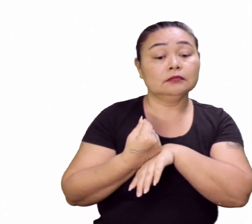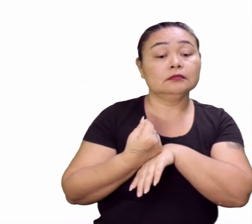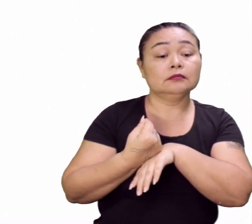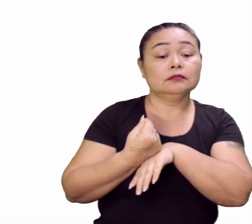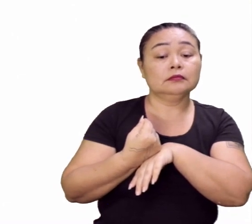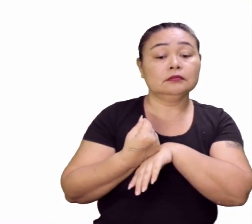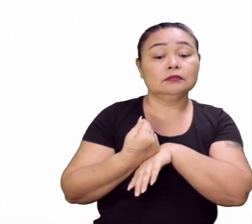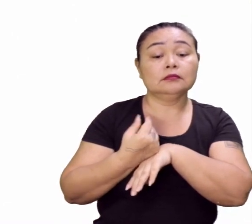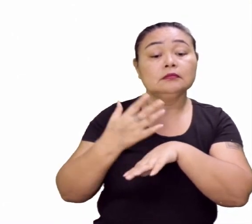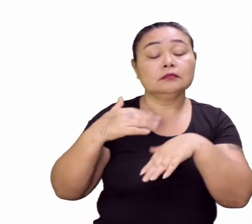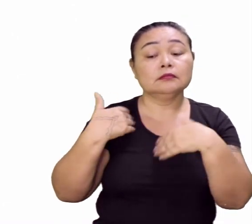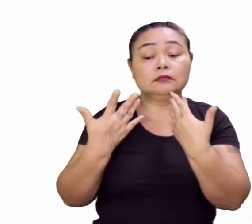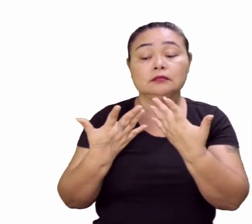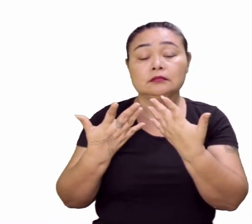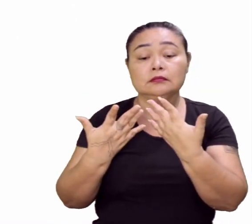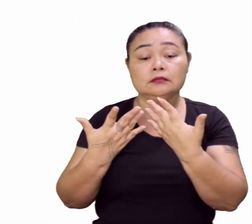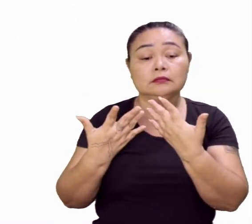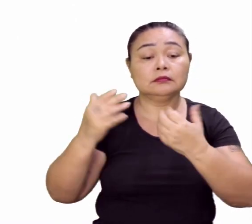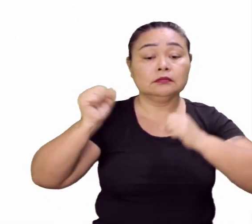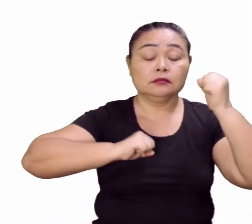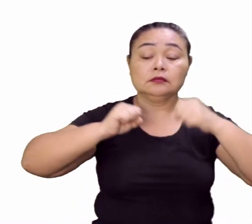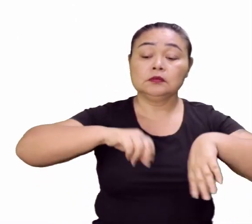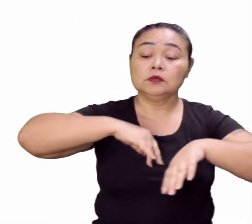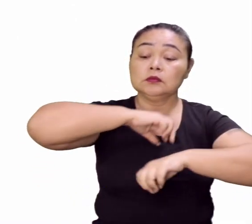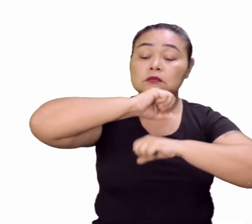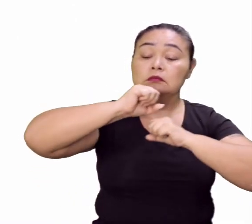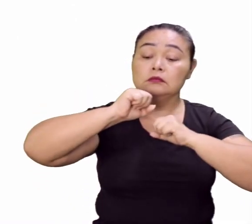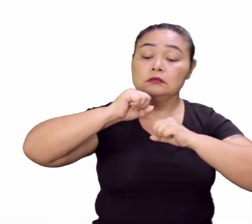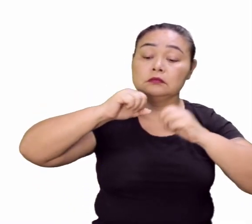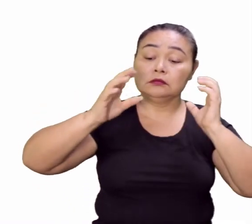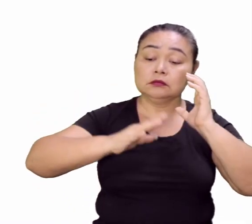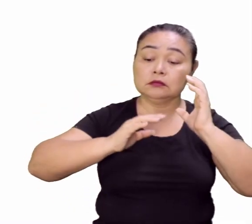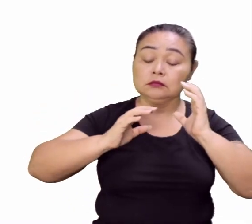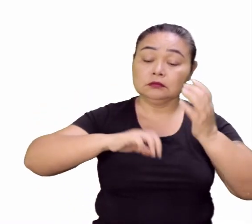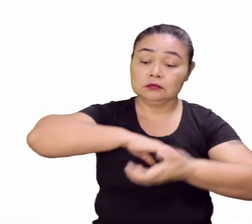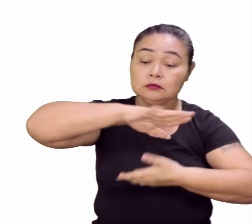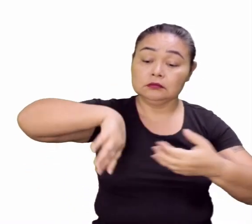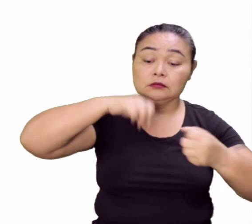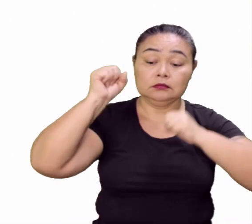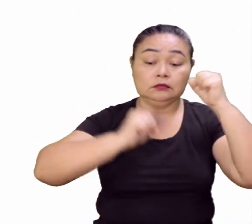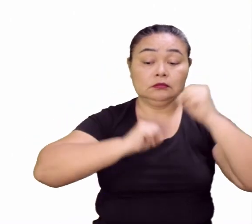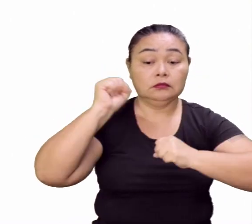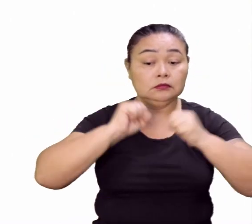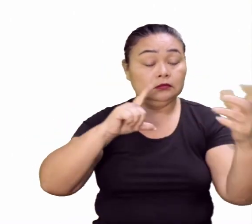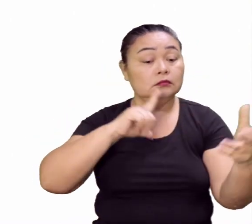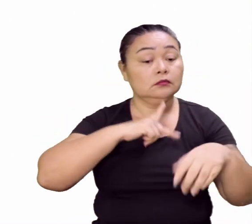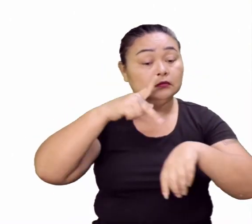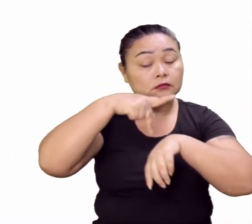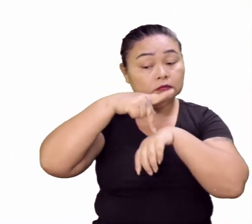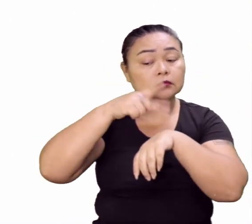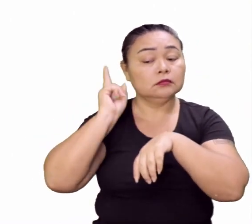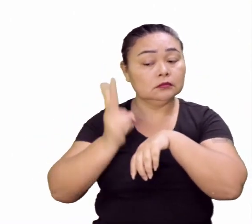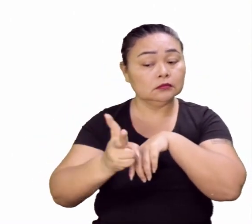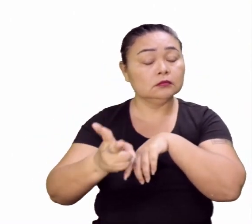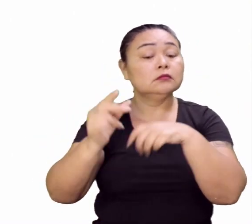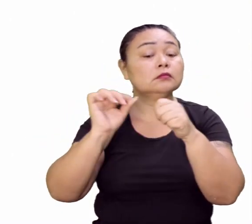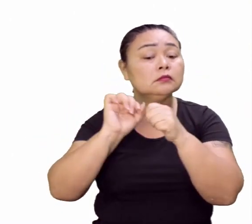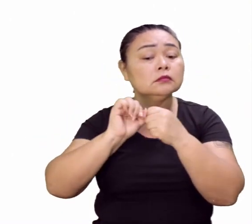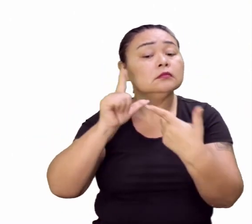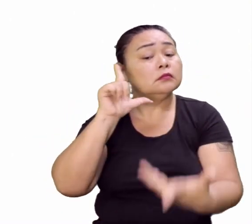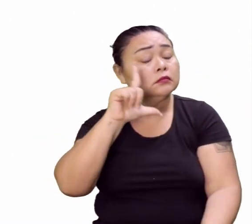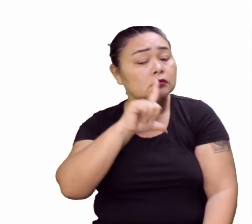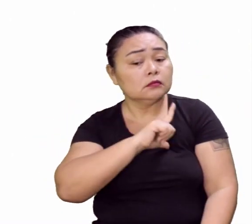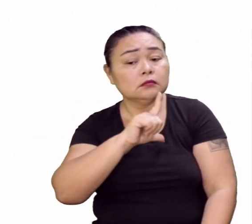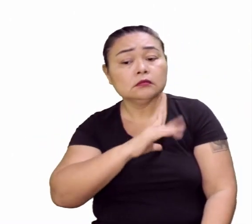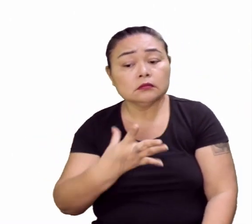nações. Então, a Revolução Industrial, galera, sempre vai trazer isso. Sempre você tem que